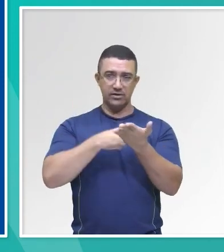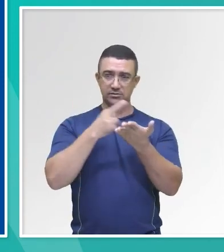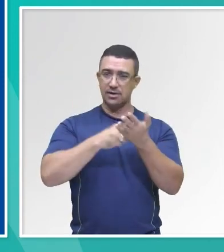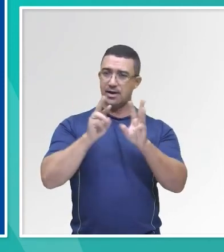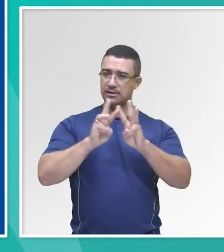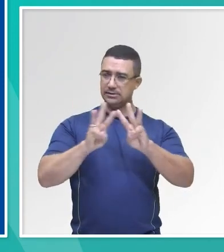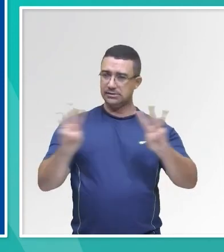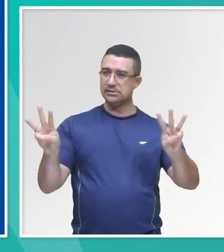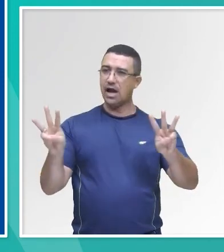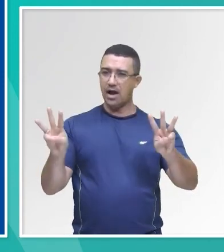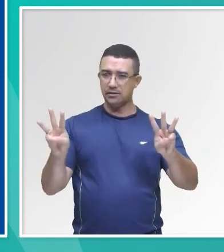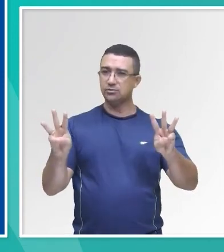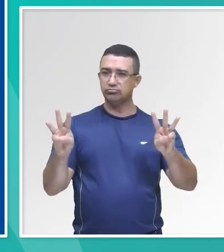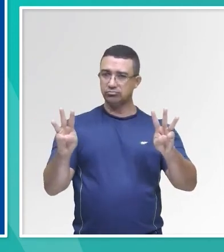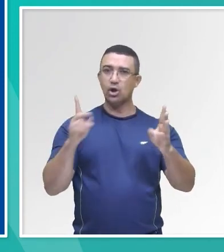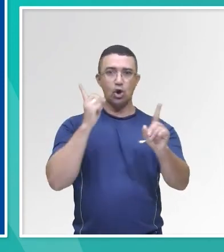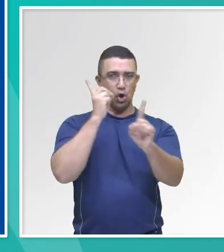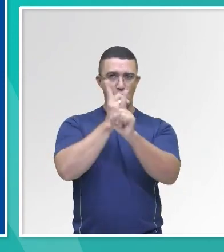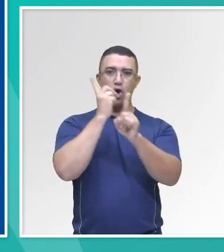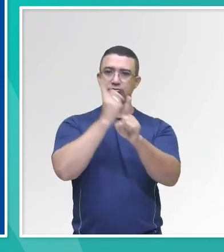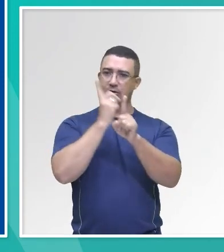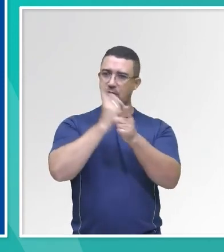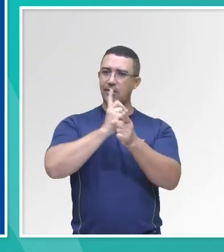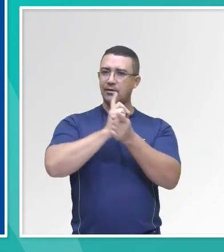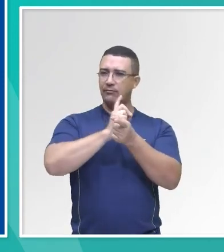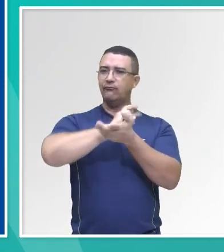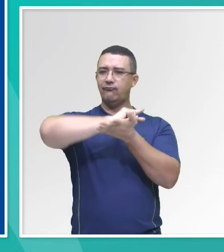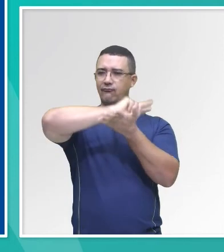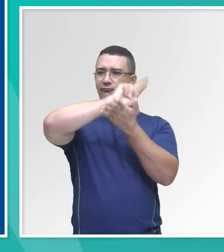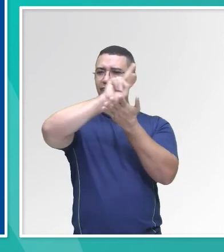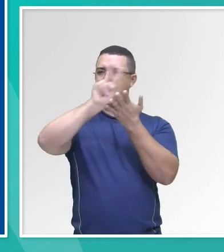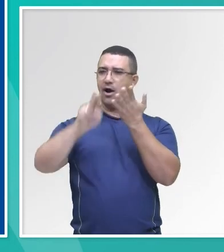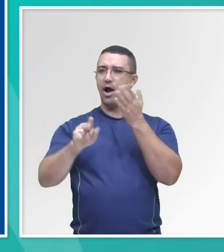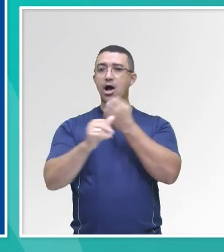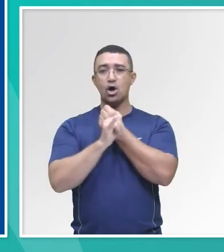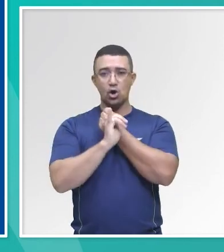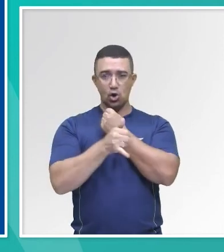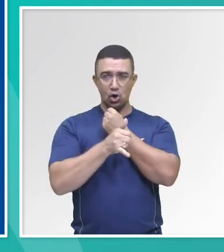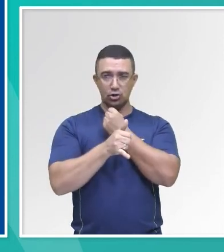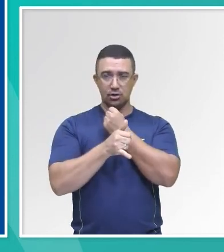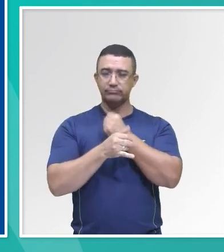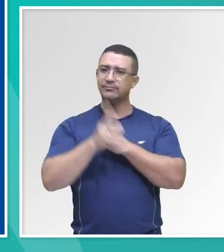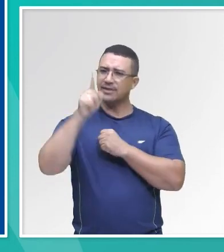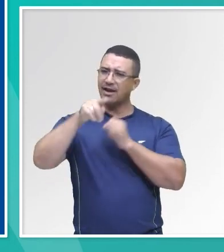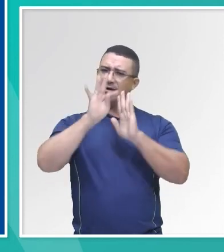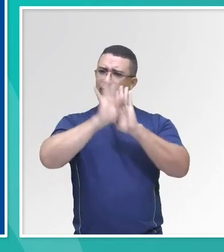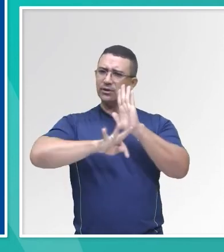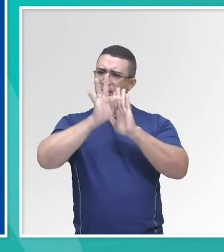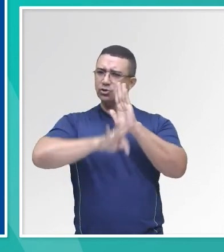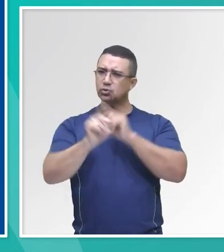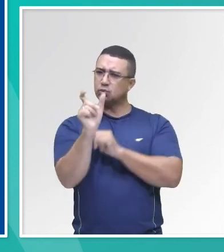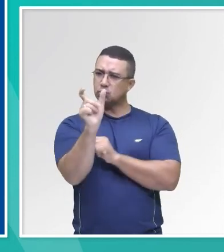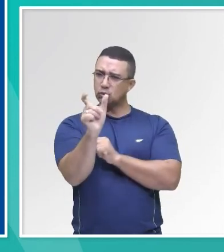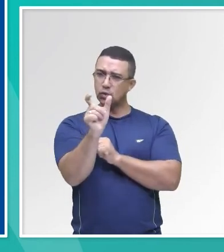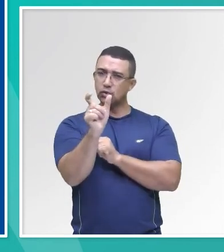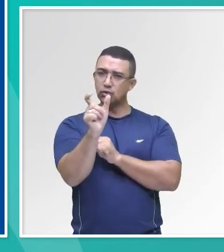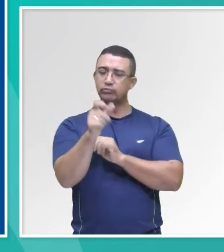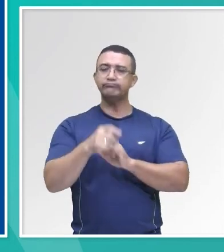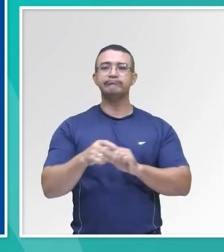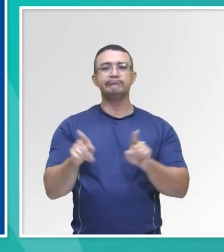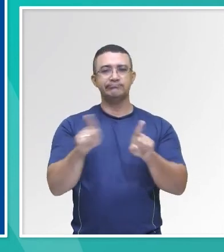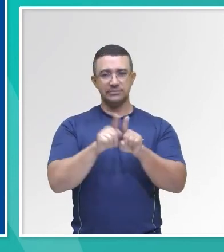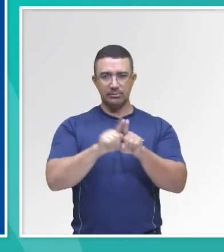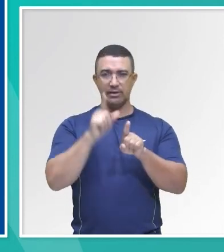Sites também. Você vai encontrar muitas crônicas em sites. Além de ser um texto curto, possui uma